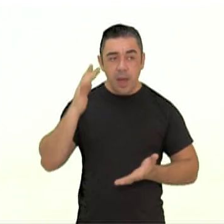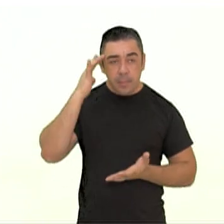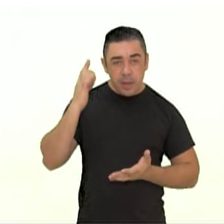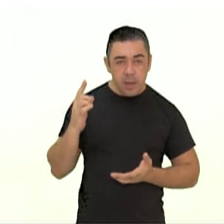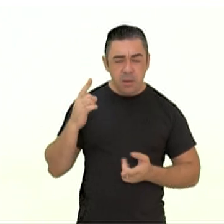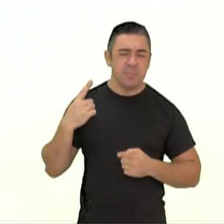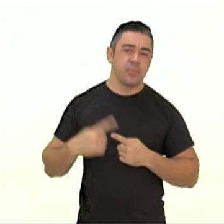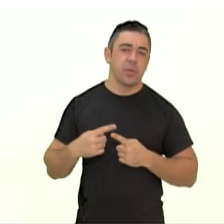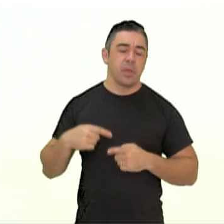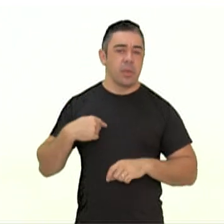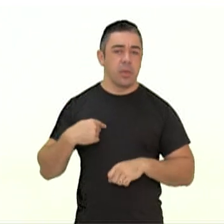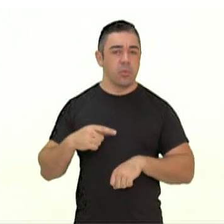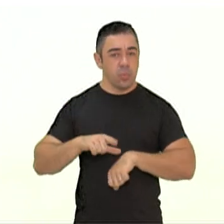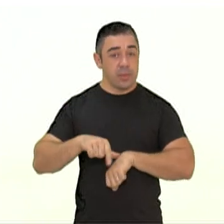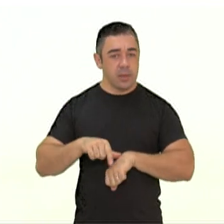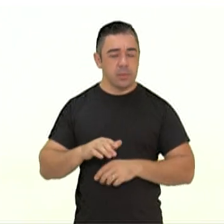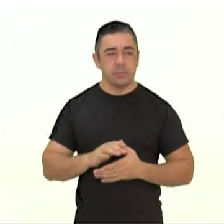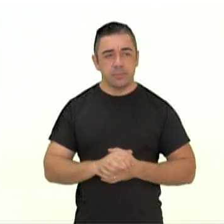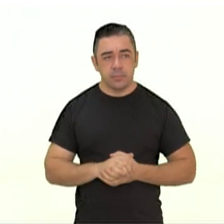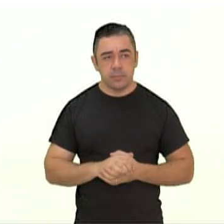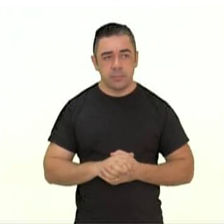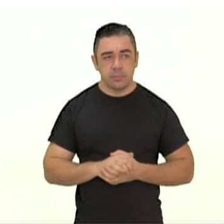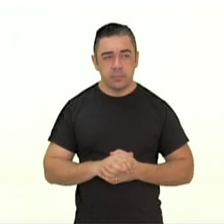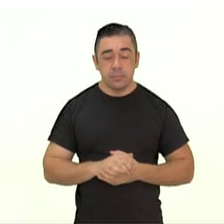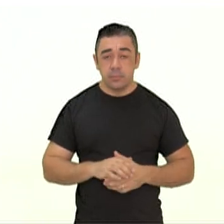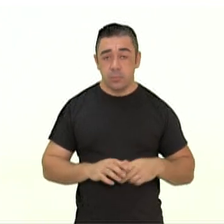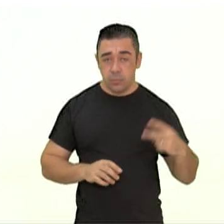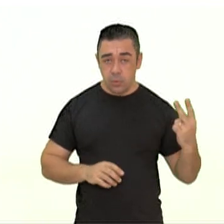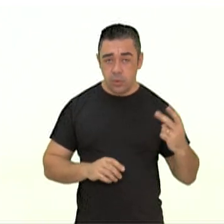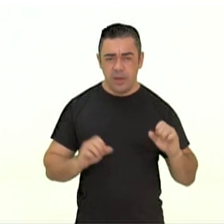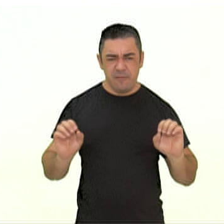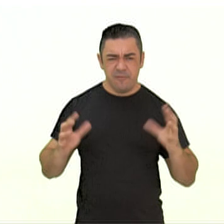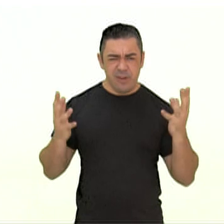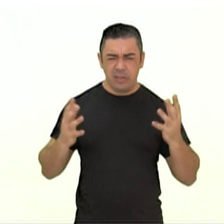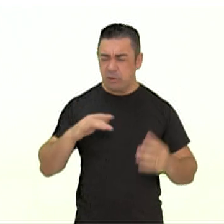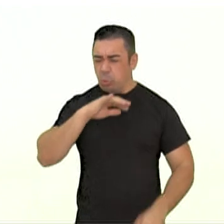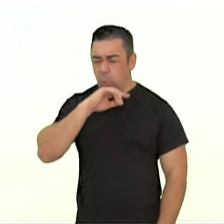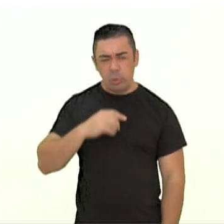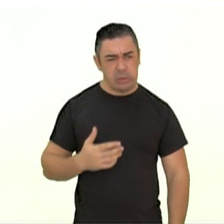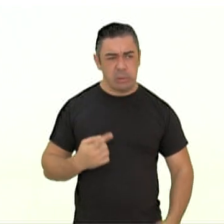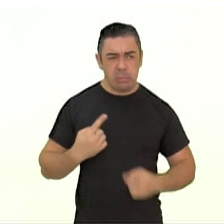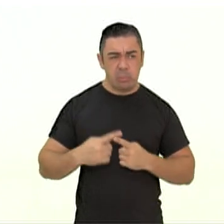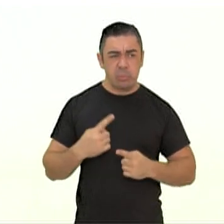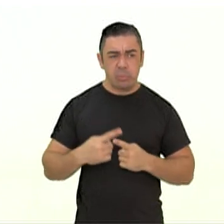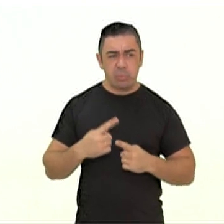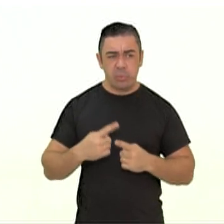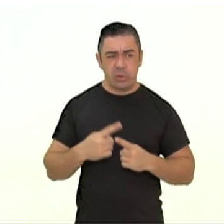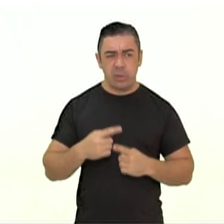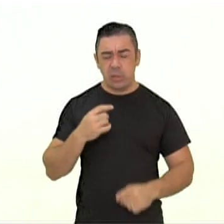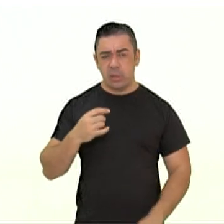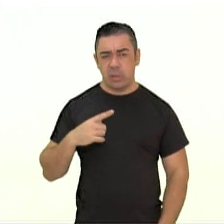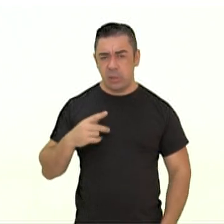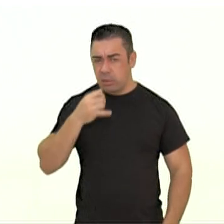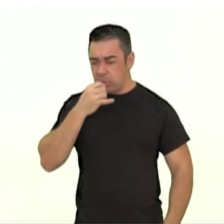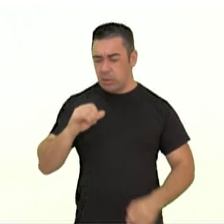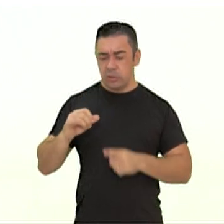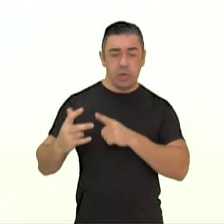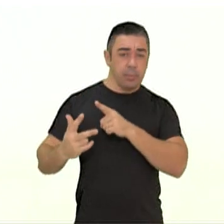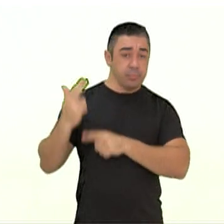porque estou atrasado. A festa foi um desastre, pois a energia foi